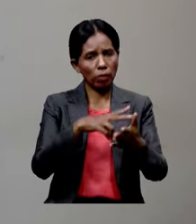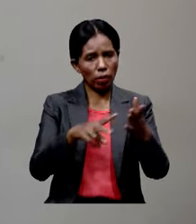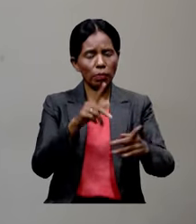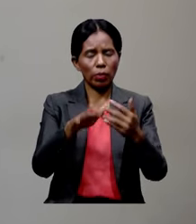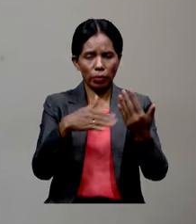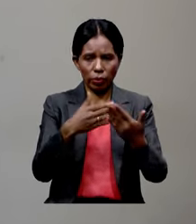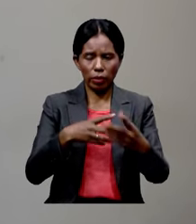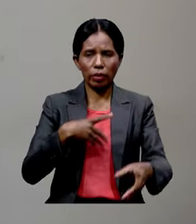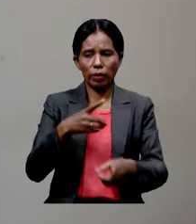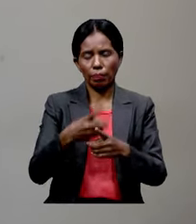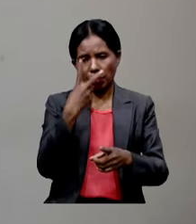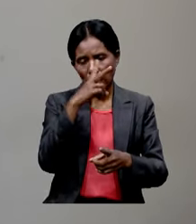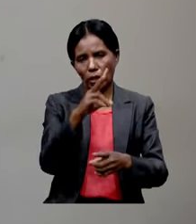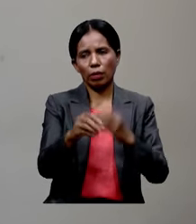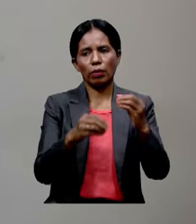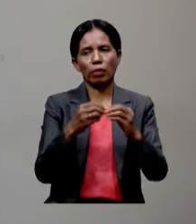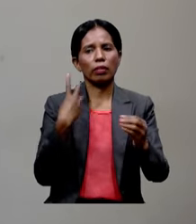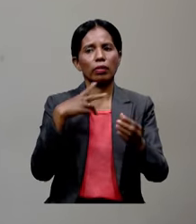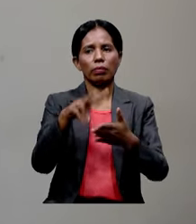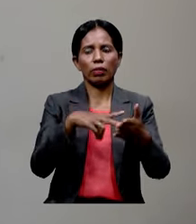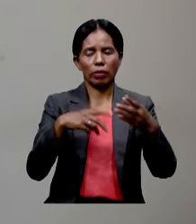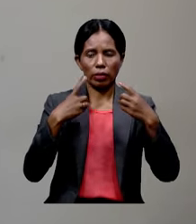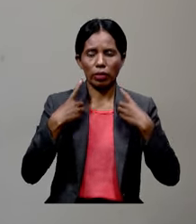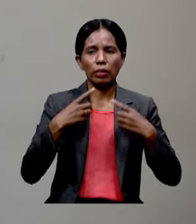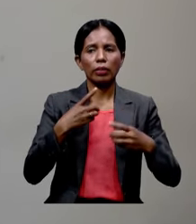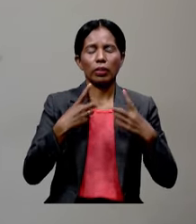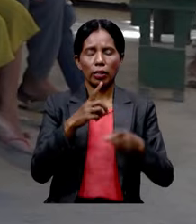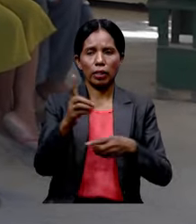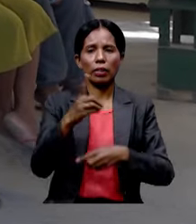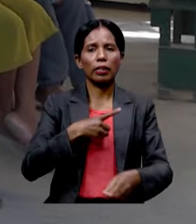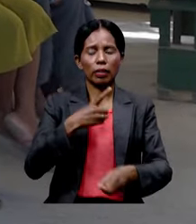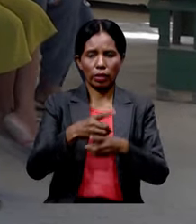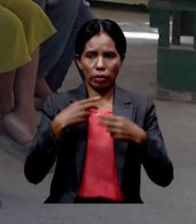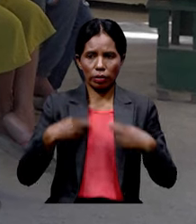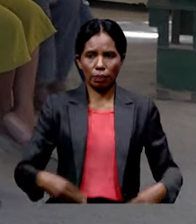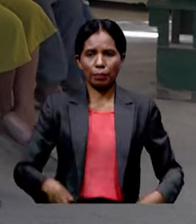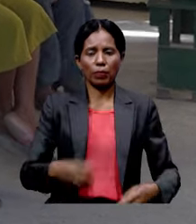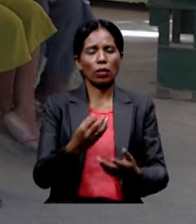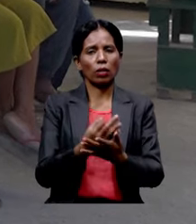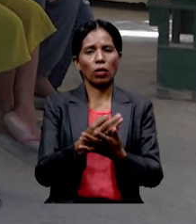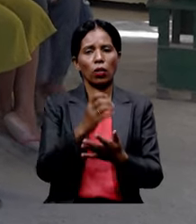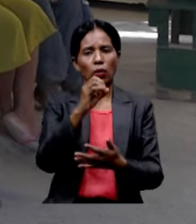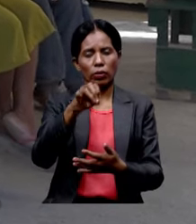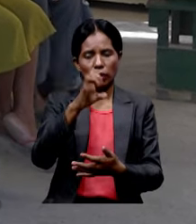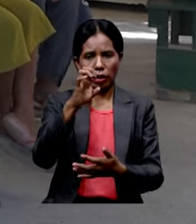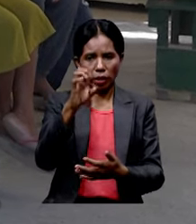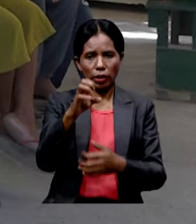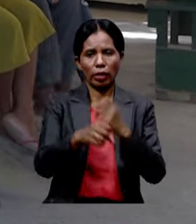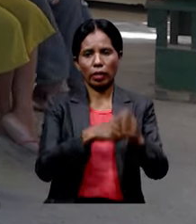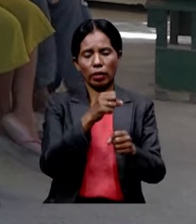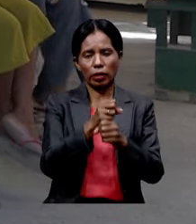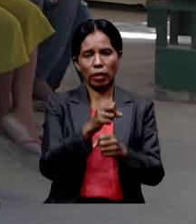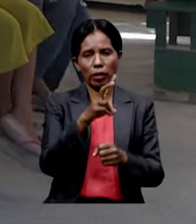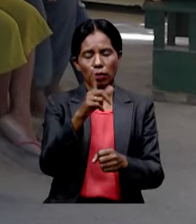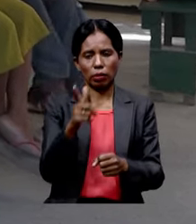ba ami ni interpretação kata ida ne ita viola direitos humanos. Orçamento geral Estado tinha em Rihon Rua, Rua Nulo Resin Hat, nebe governo